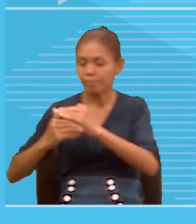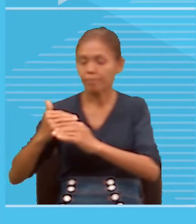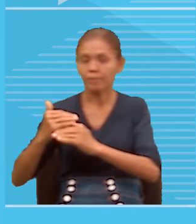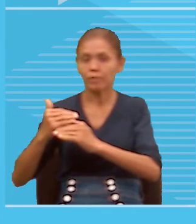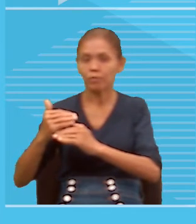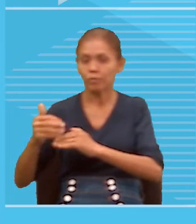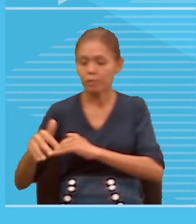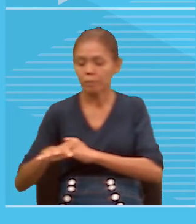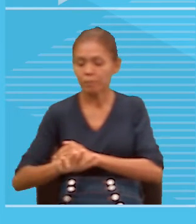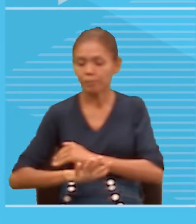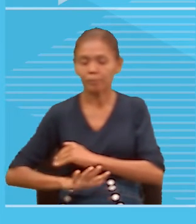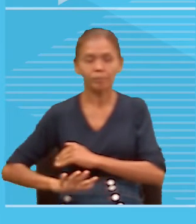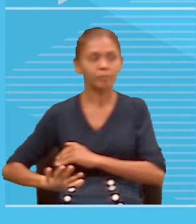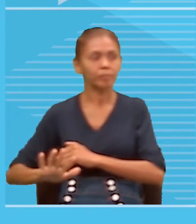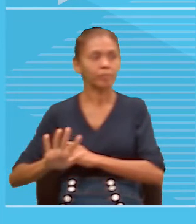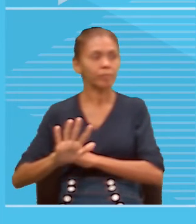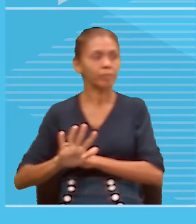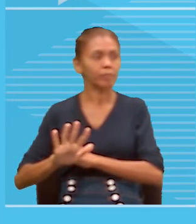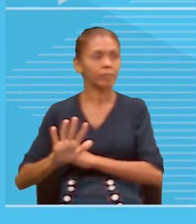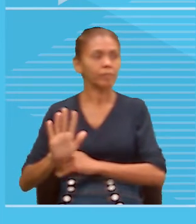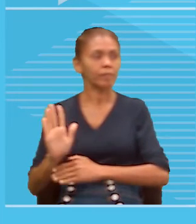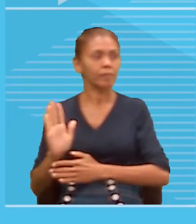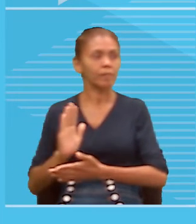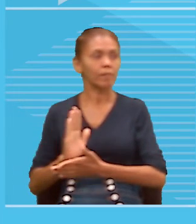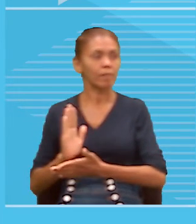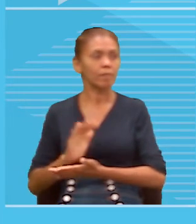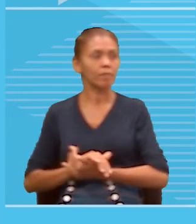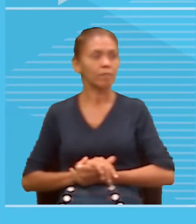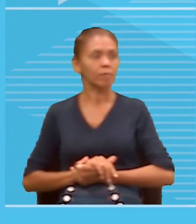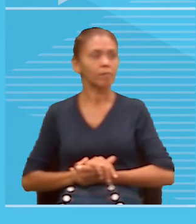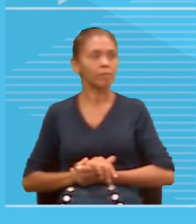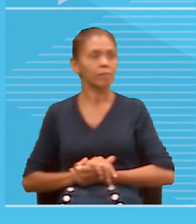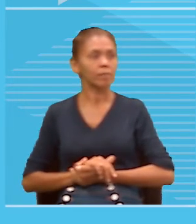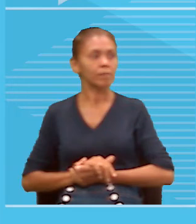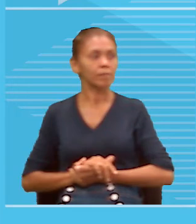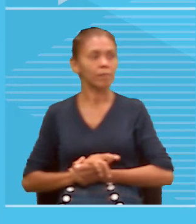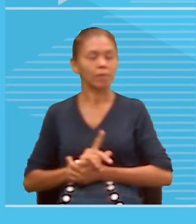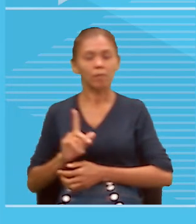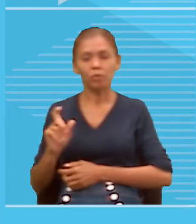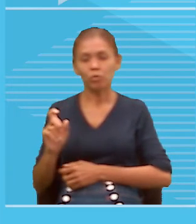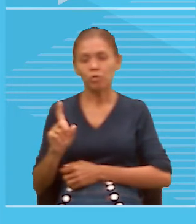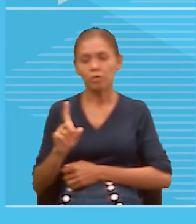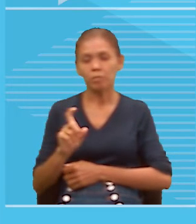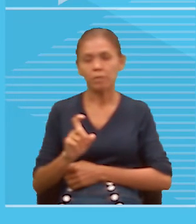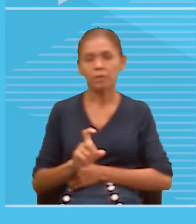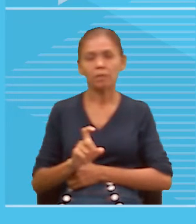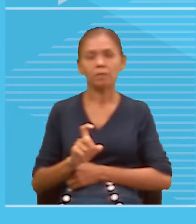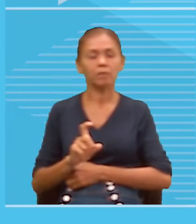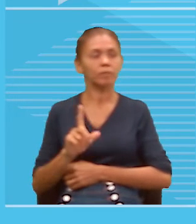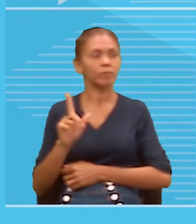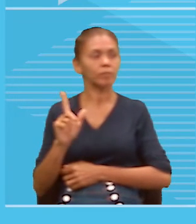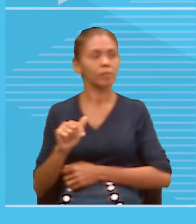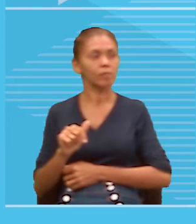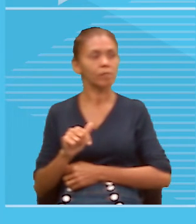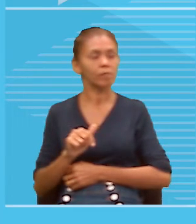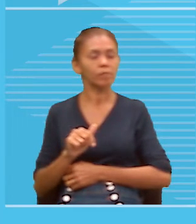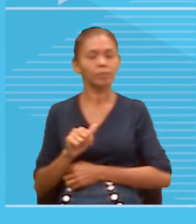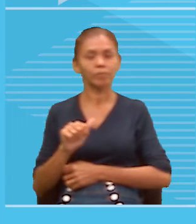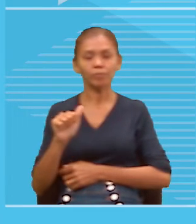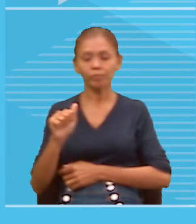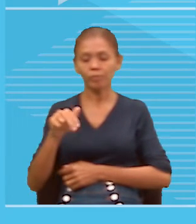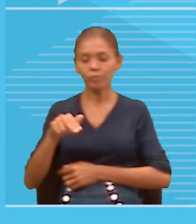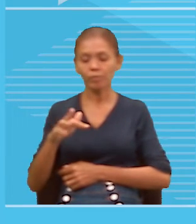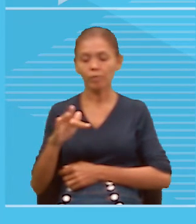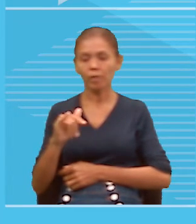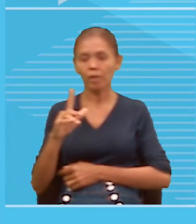vão eles vão chegar nesse ambiente terrestre Então os embriões né os filhotes dos girinos os anfíbios